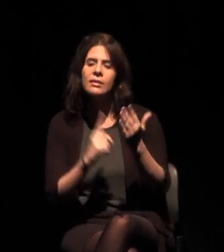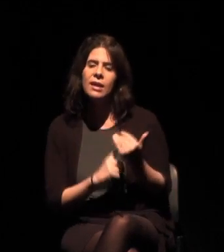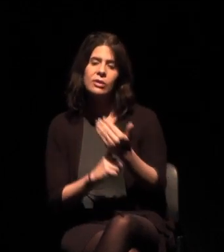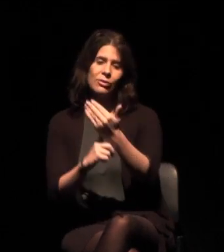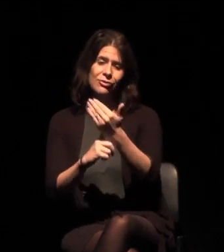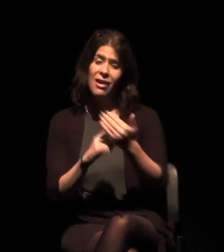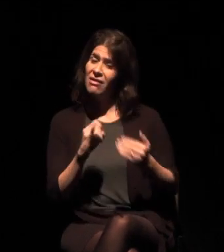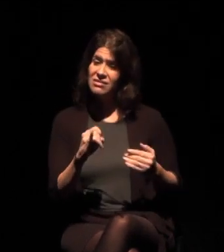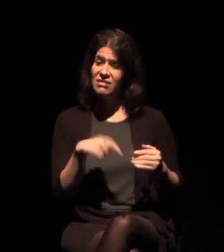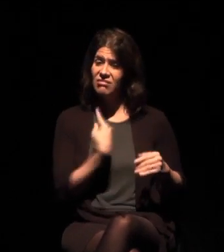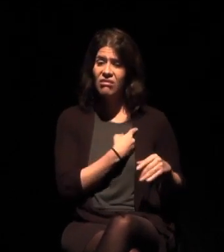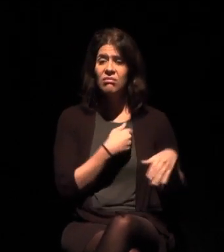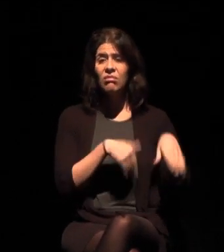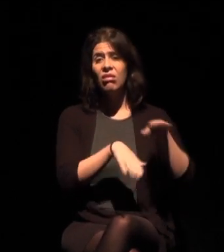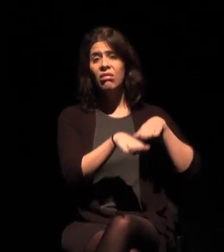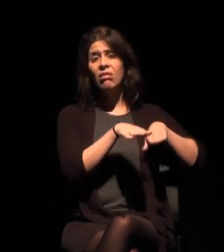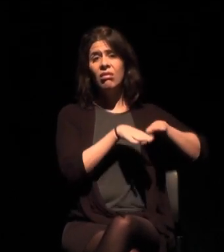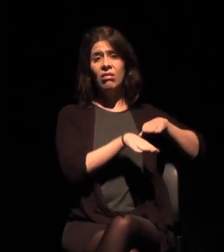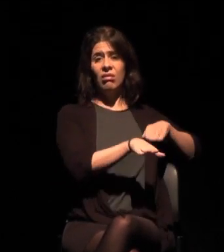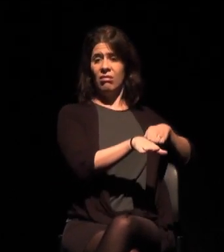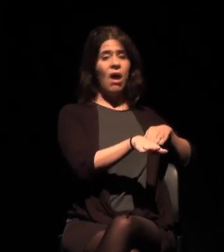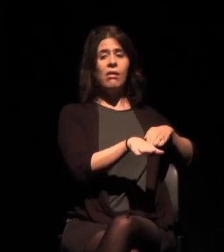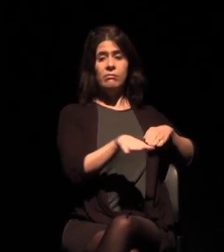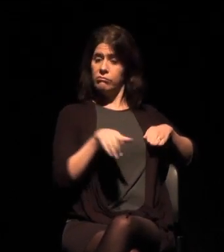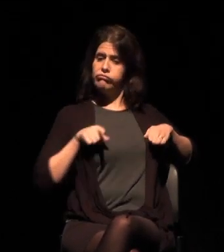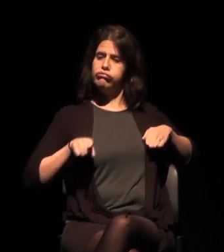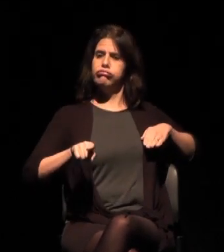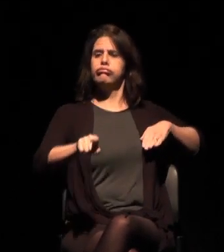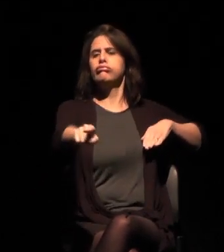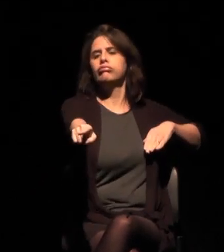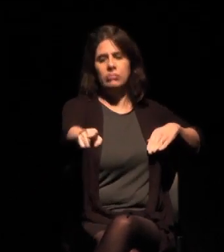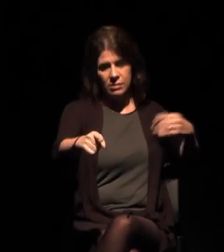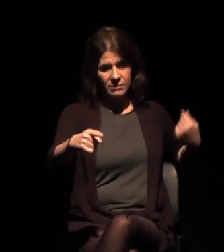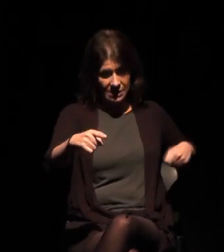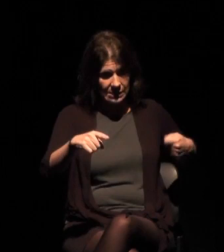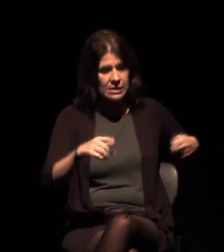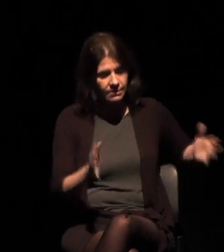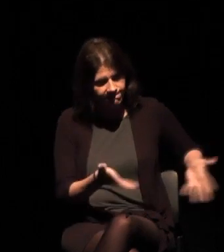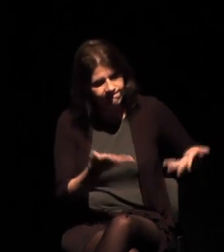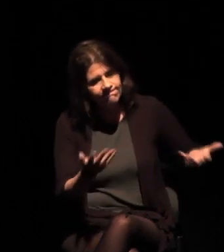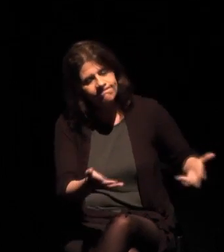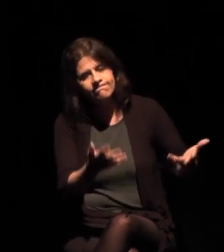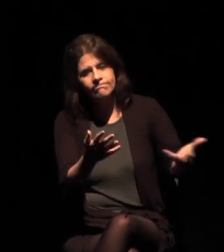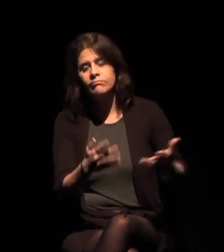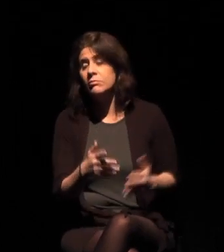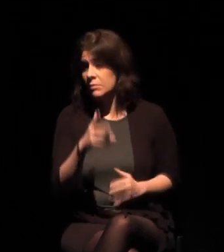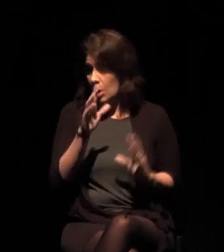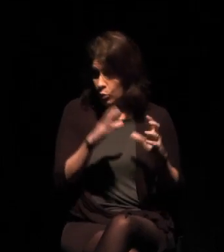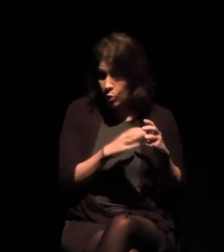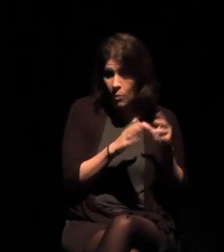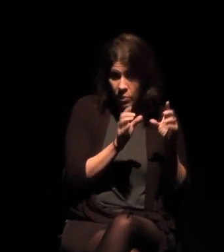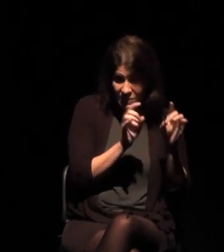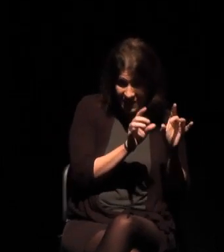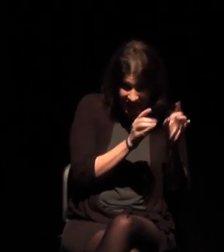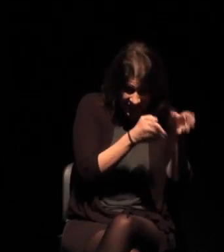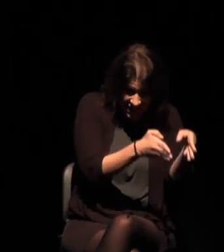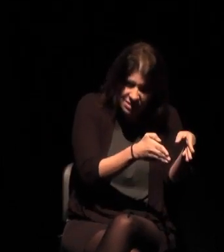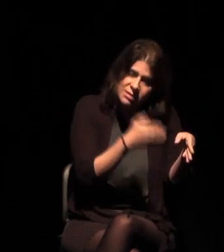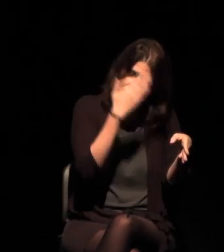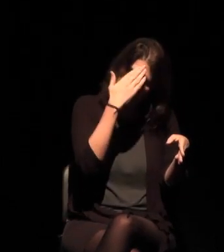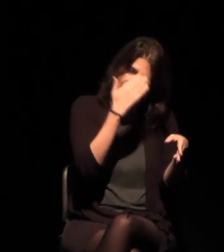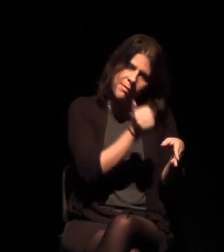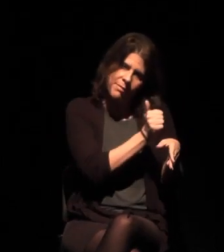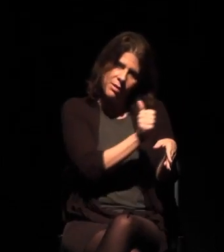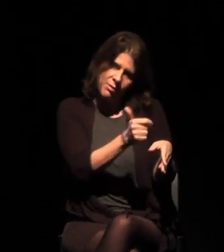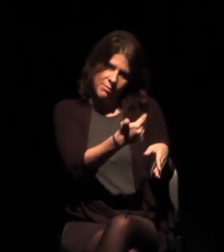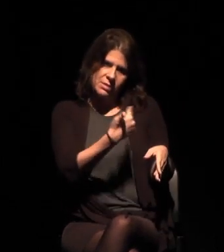pra trás eu creio que os especialistas sabem melhor do que eu mas ao mesmo tempo uma cultura de mercado